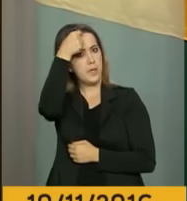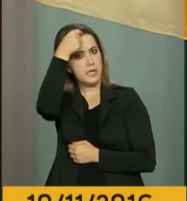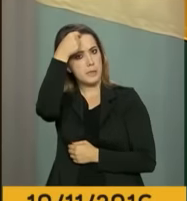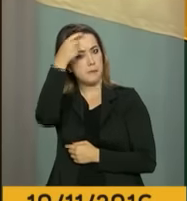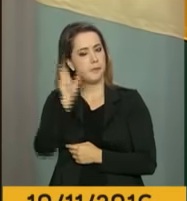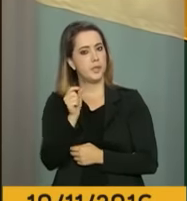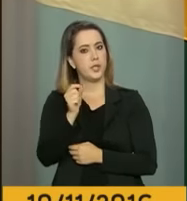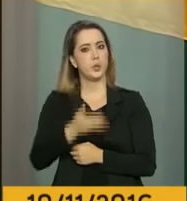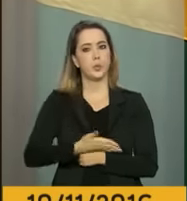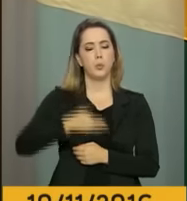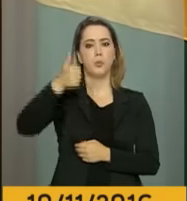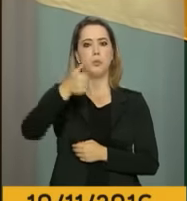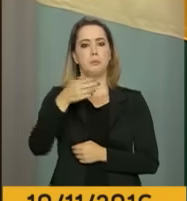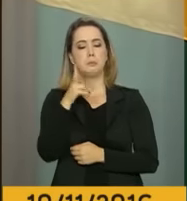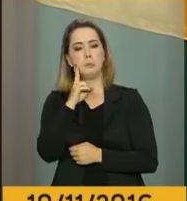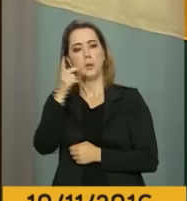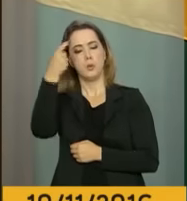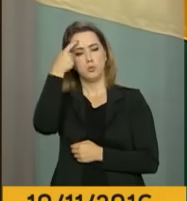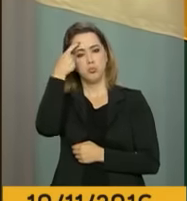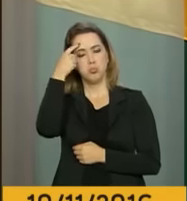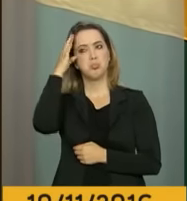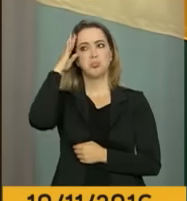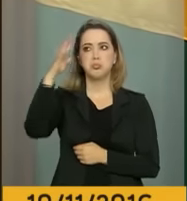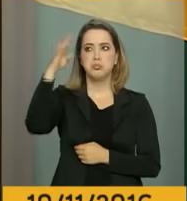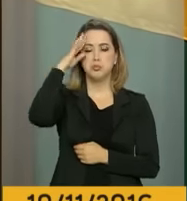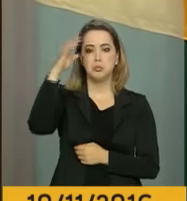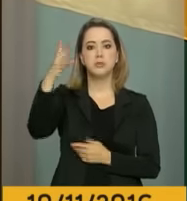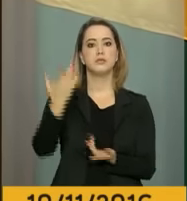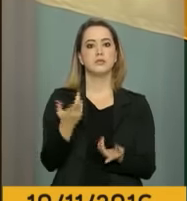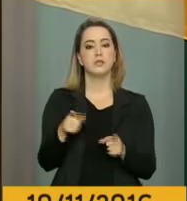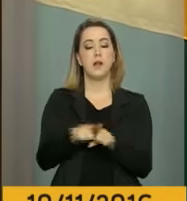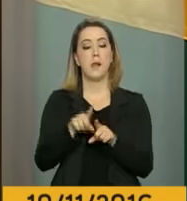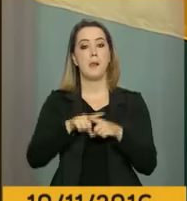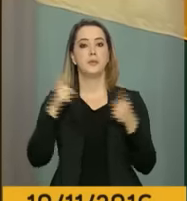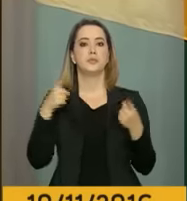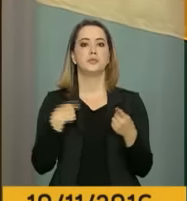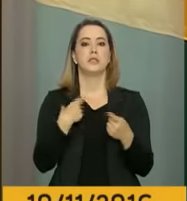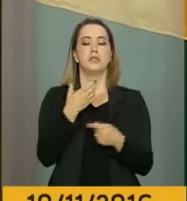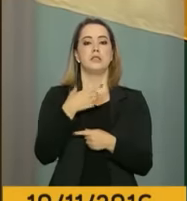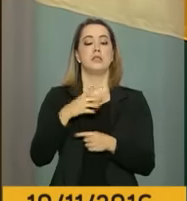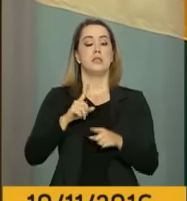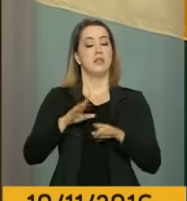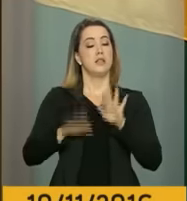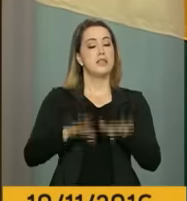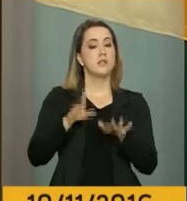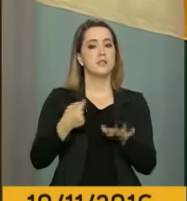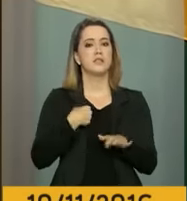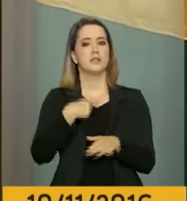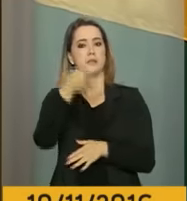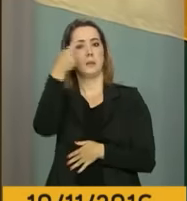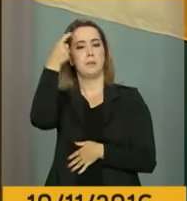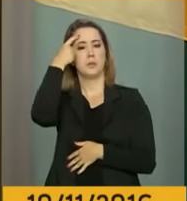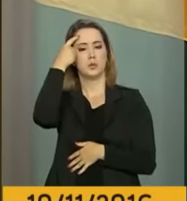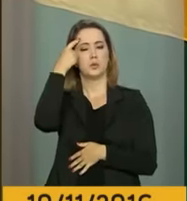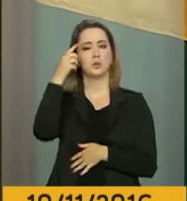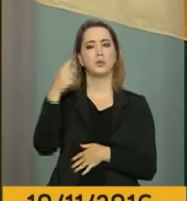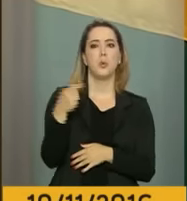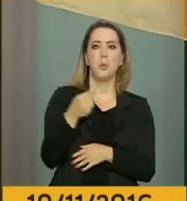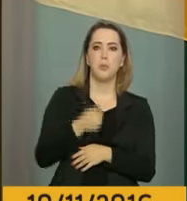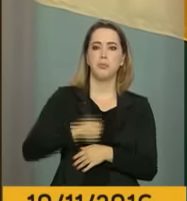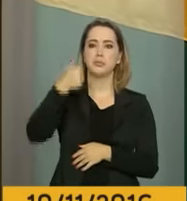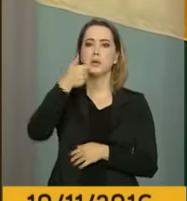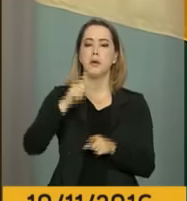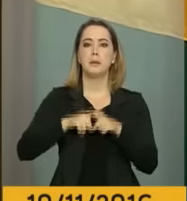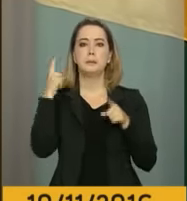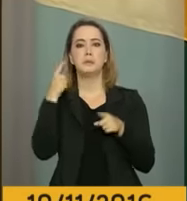Porque às vezes você tem o talento científico não desejoso de empreender. Aqui nós temos empreendedores